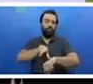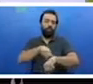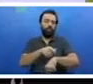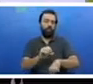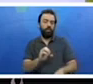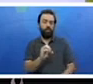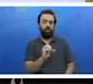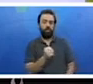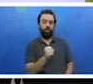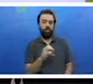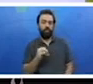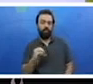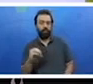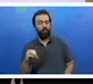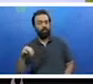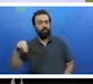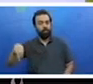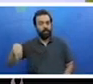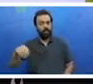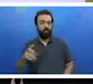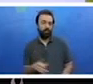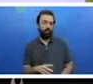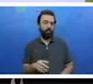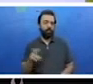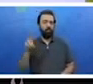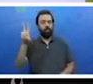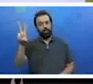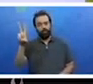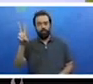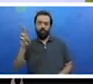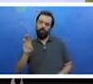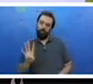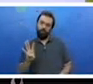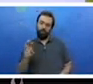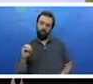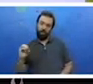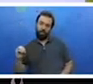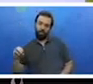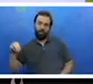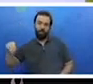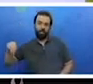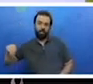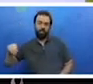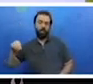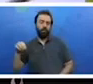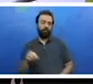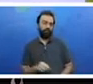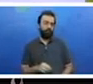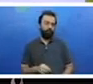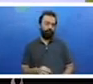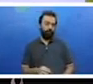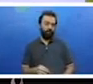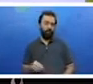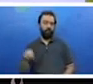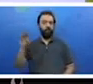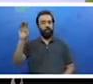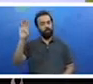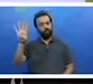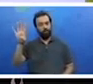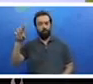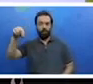completamente. A vazão 2 litros por minuto leva 400 minutos para esvaziar